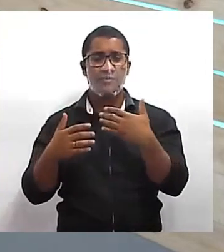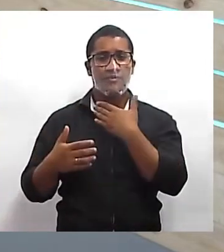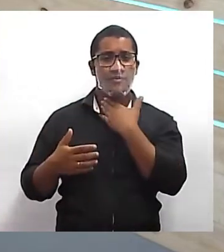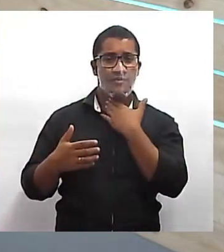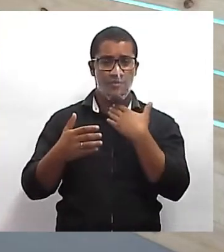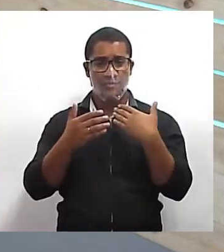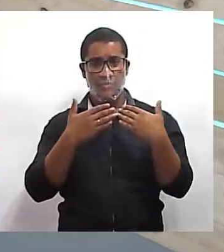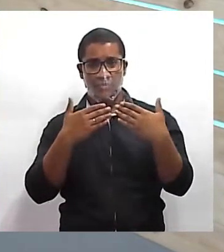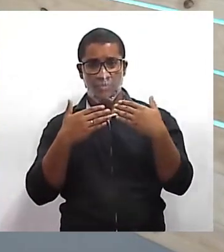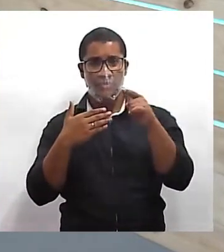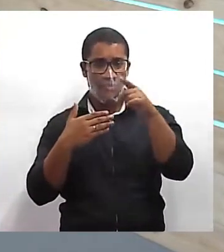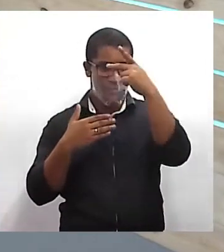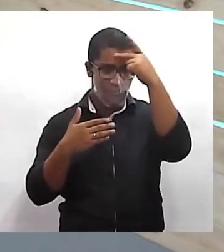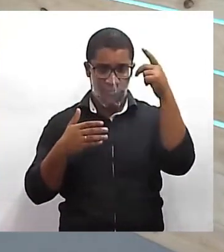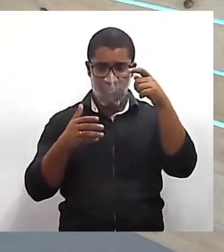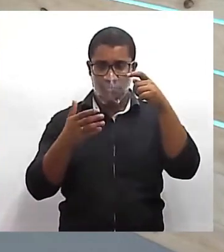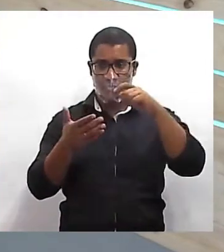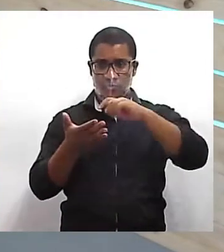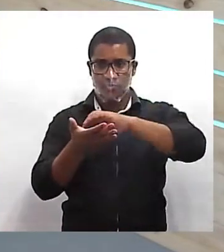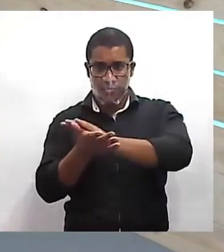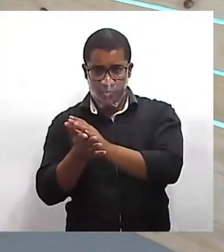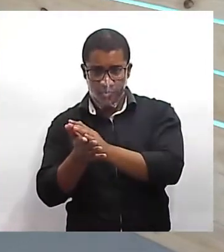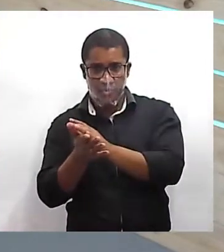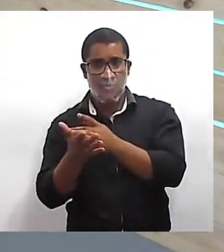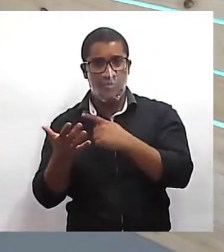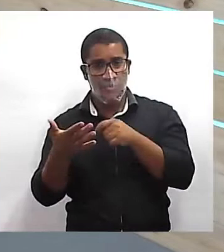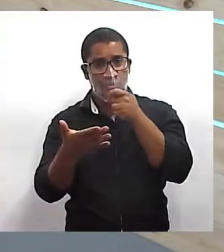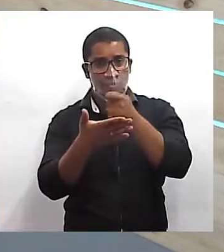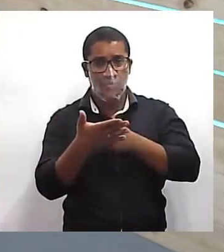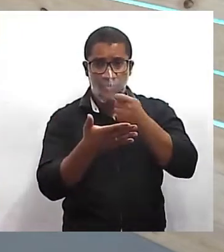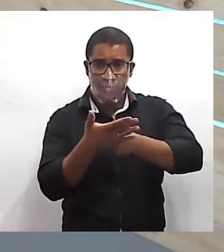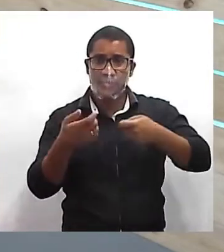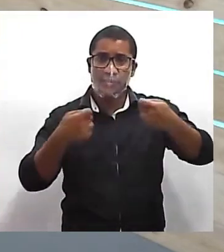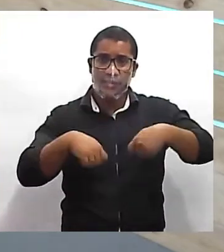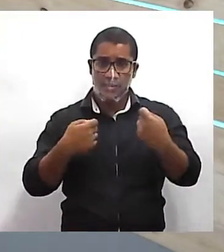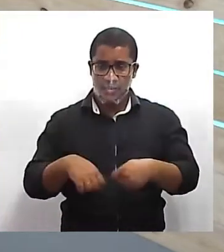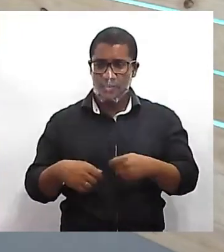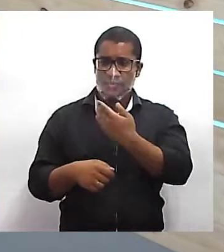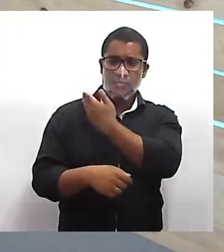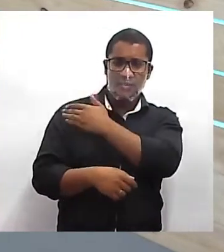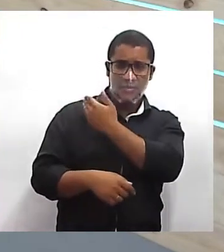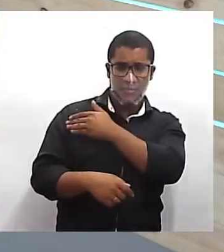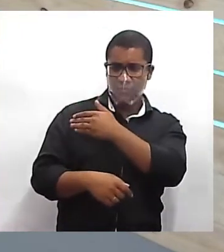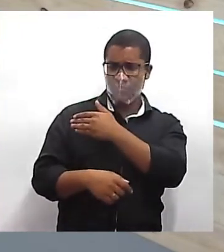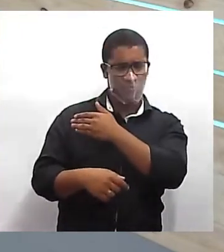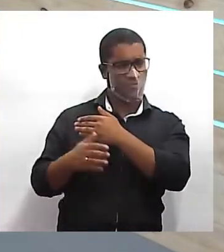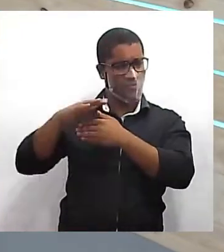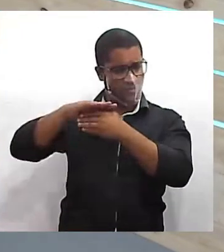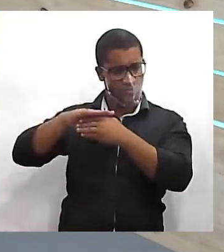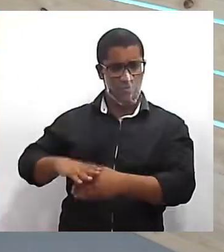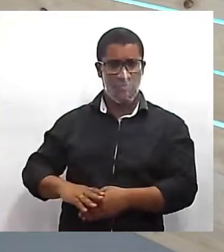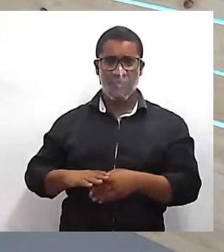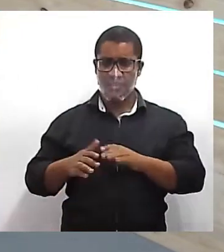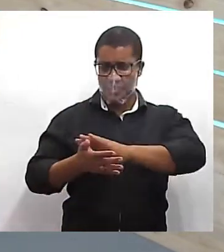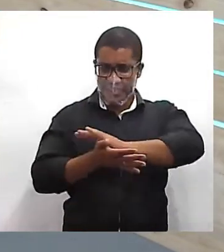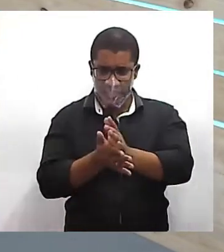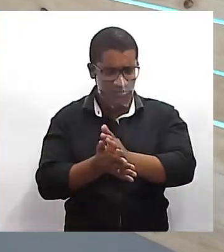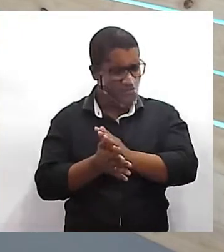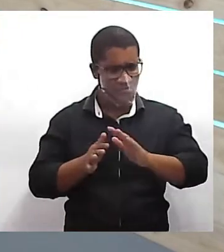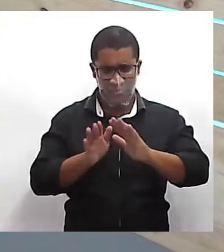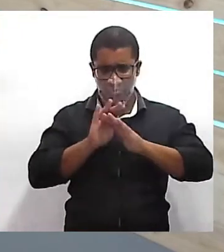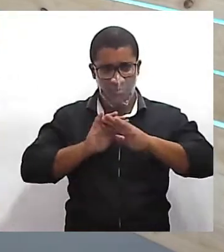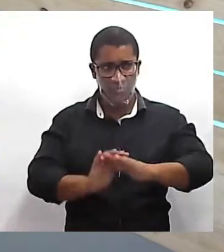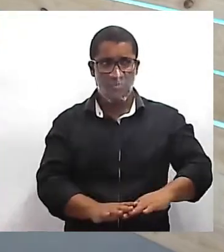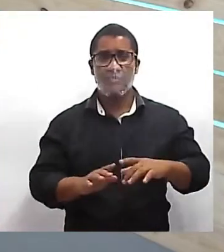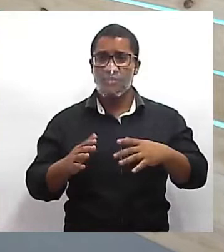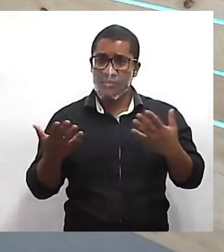sermos combativos, lutar contra a opressão, contra qualquer forma de discriminação e opressão. E isso se dá